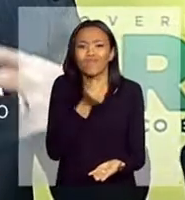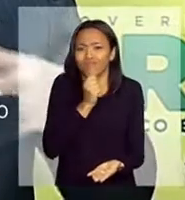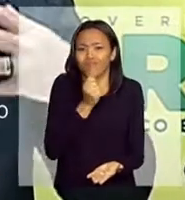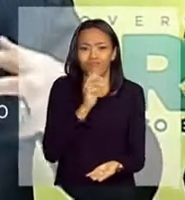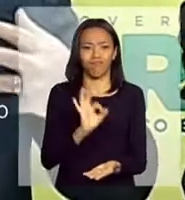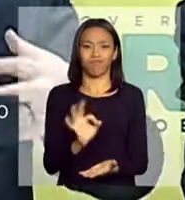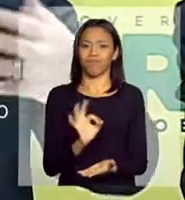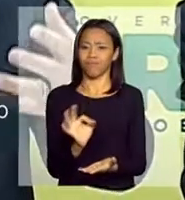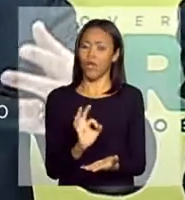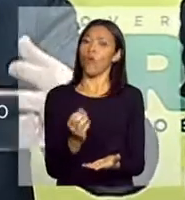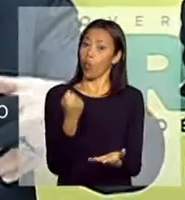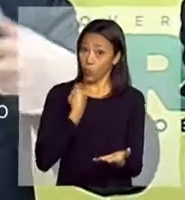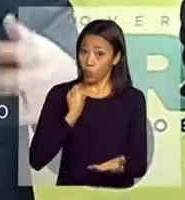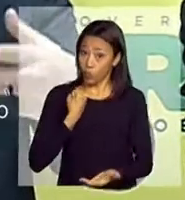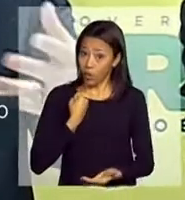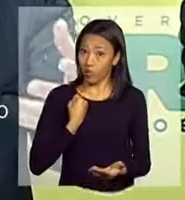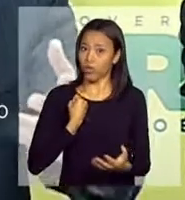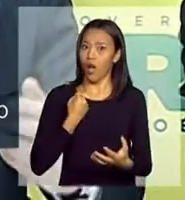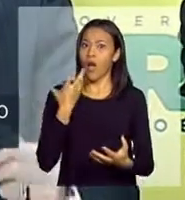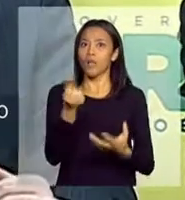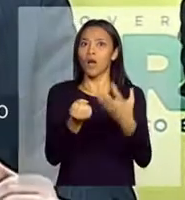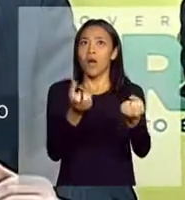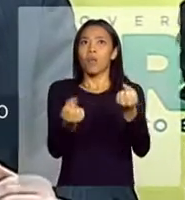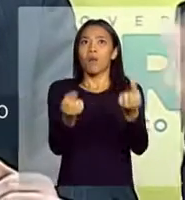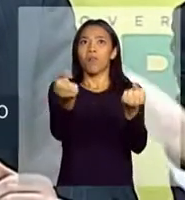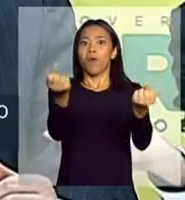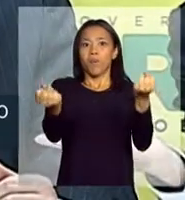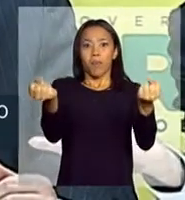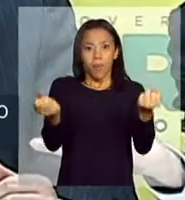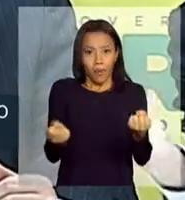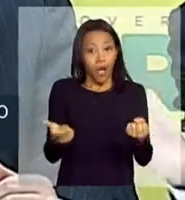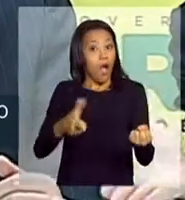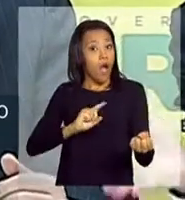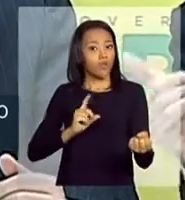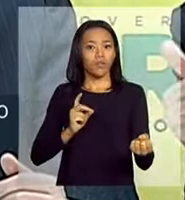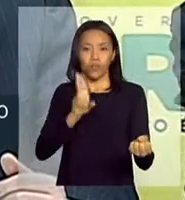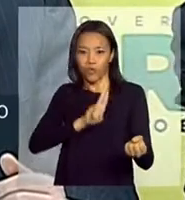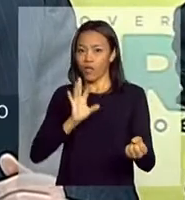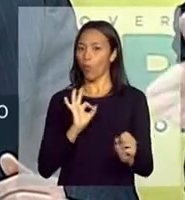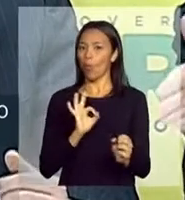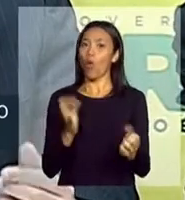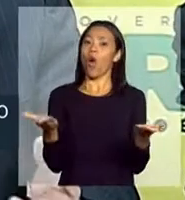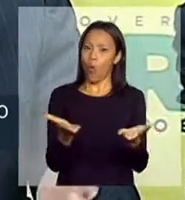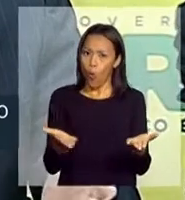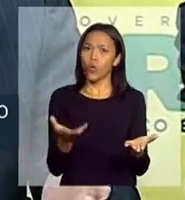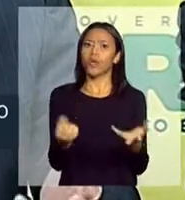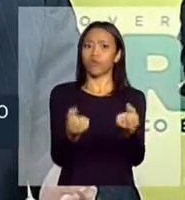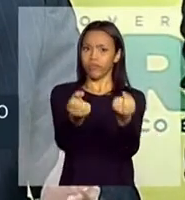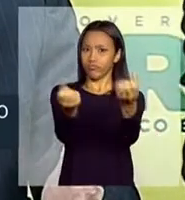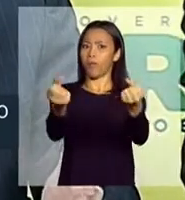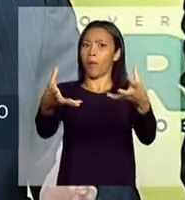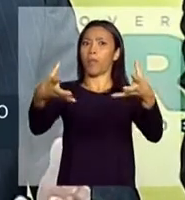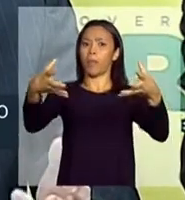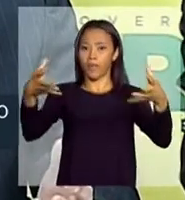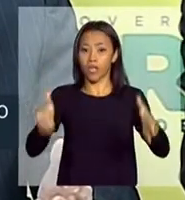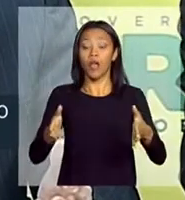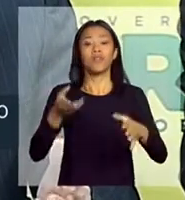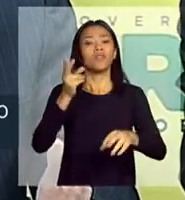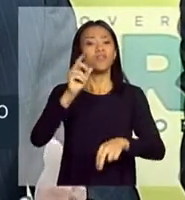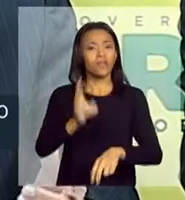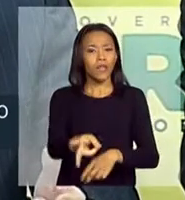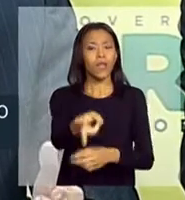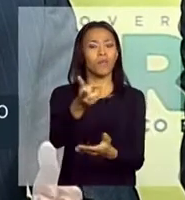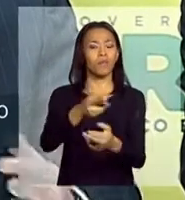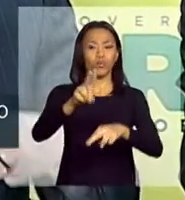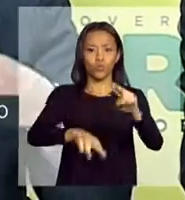aumentando significativamente que muitas universidades do labirinto e não estava então nós temos ainda mais é todo mês de